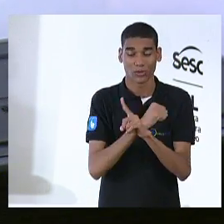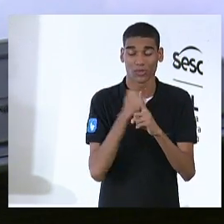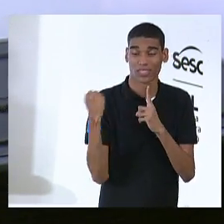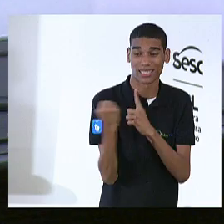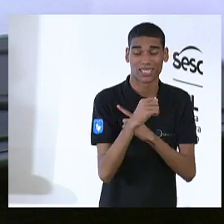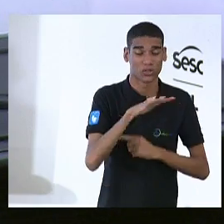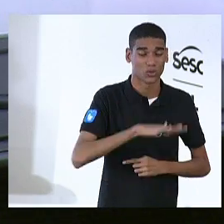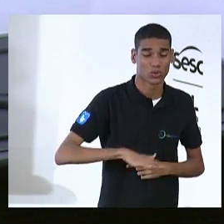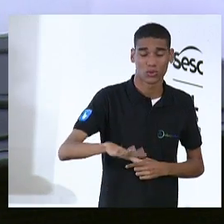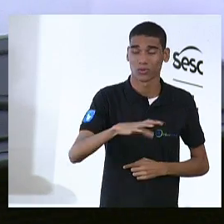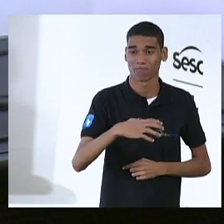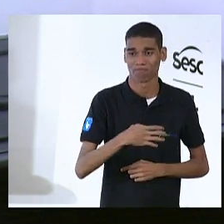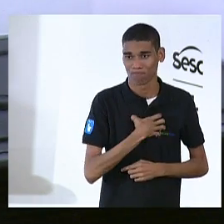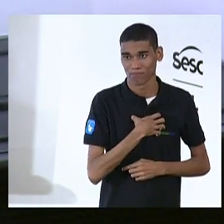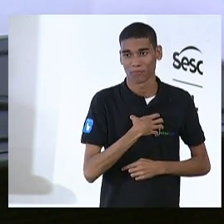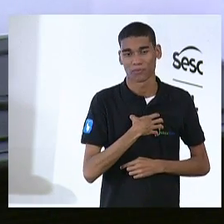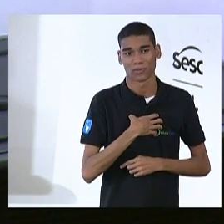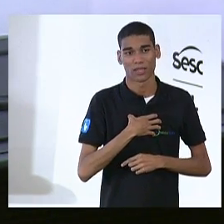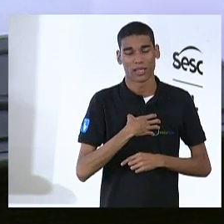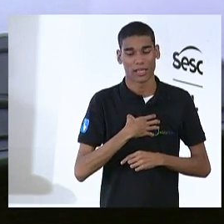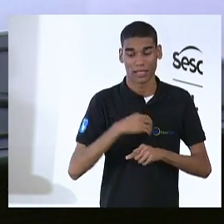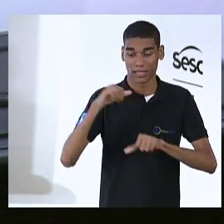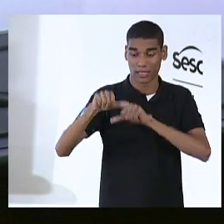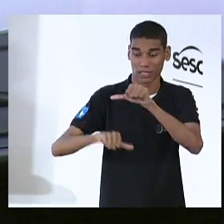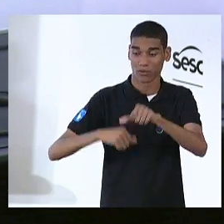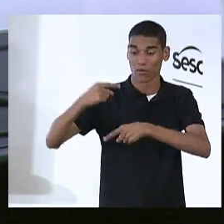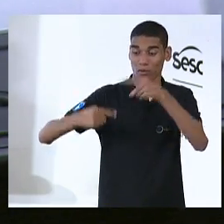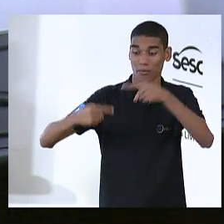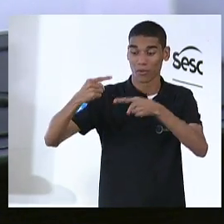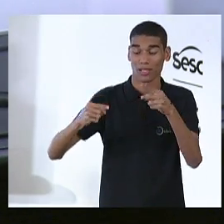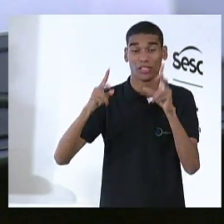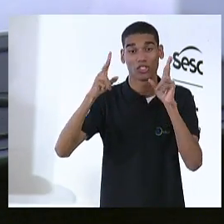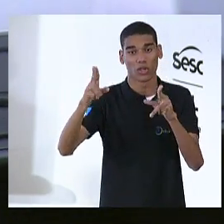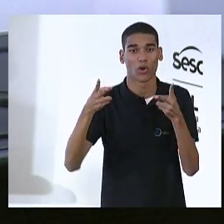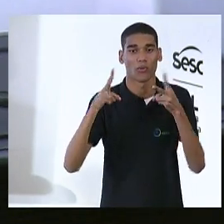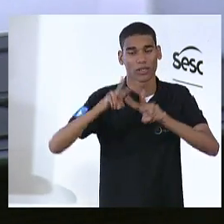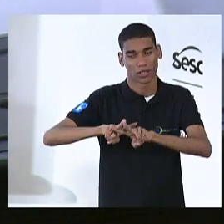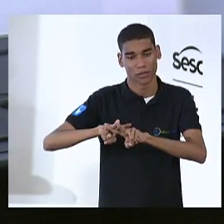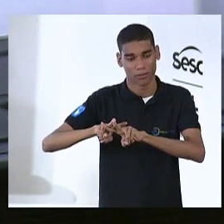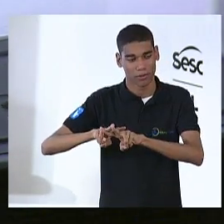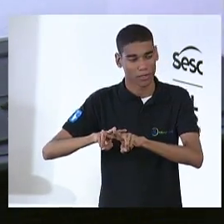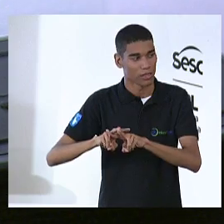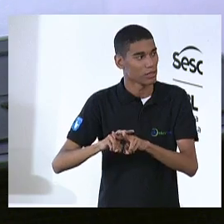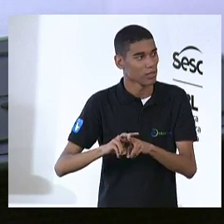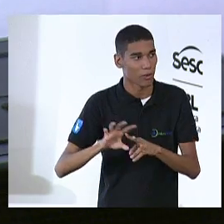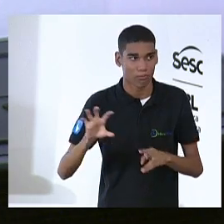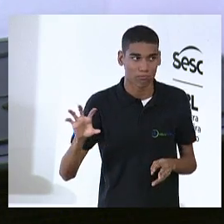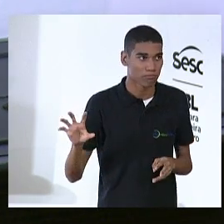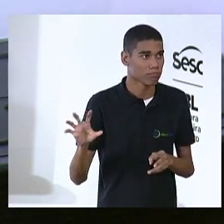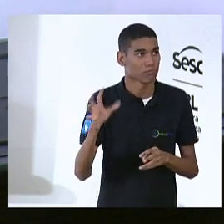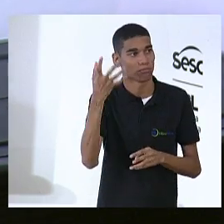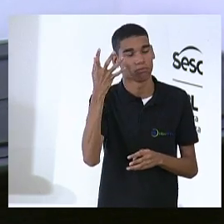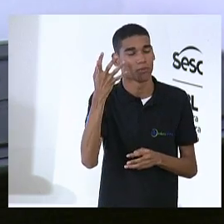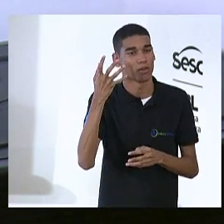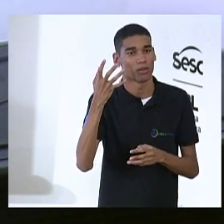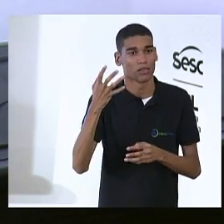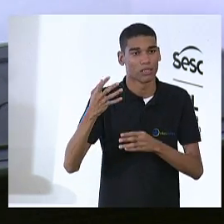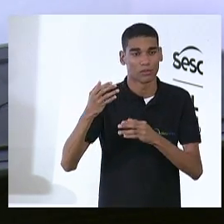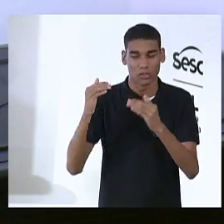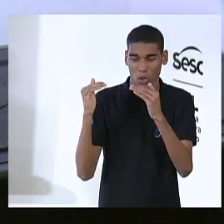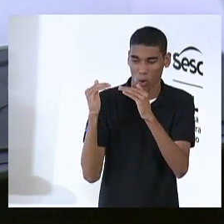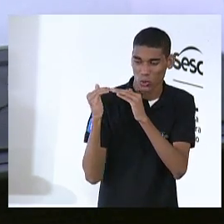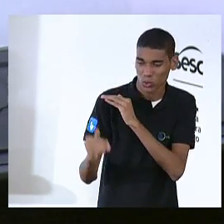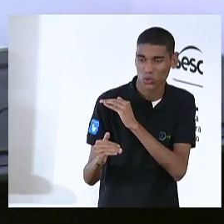que transformou política em crime, né? Porque, ao fim e ao cabo, foi isso que aconteceu, né? Discordar passa a ser